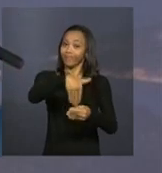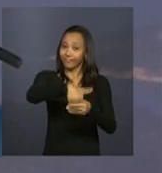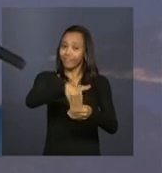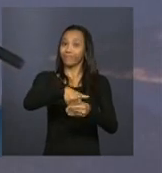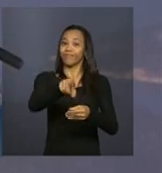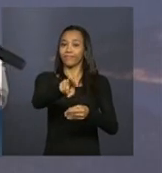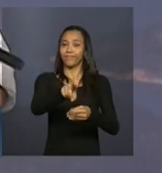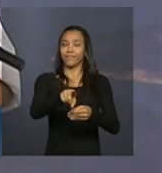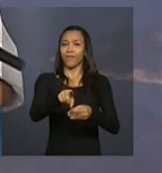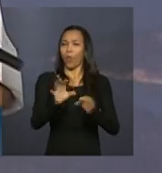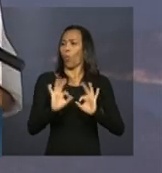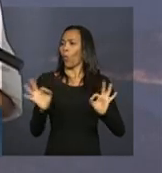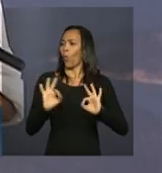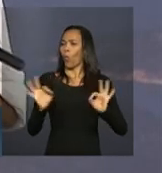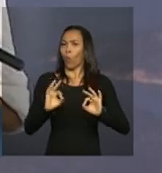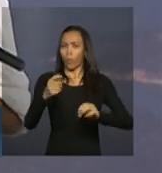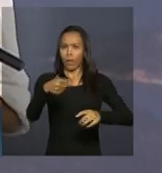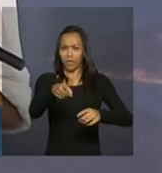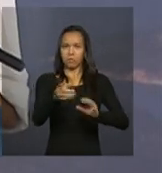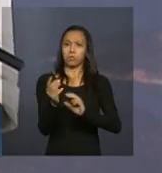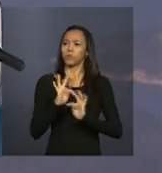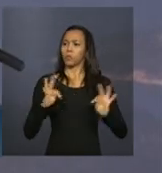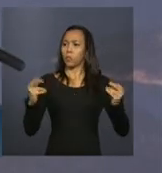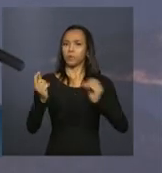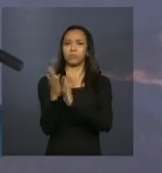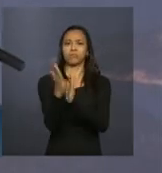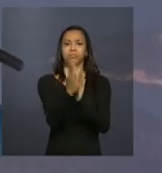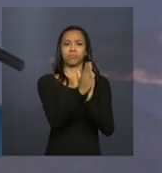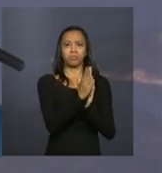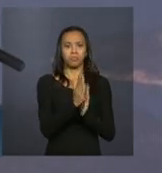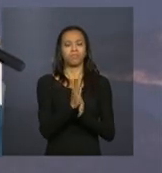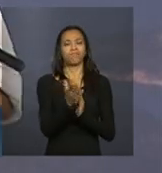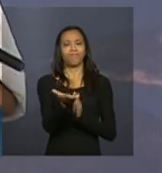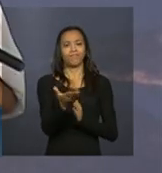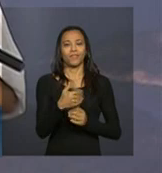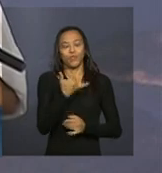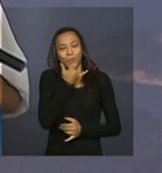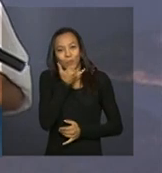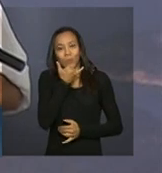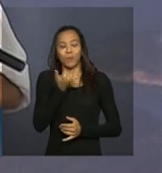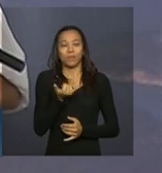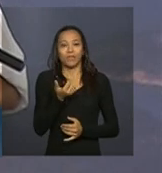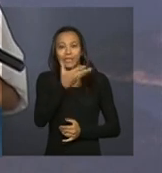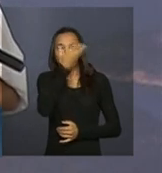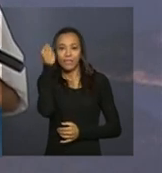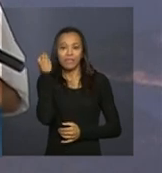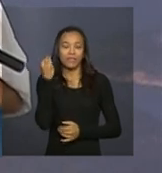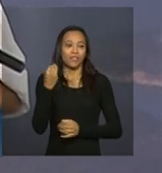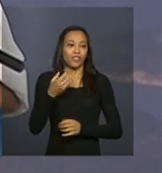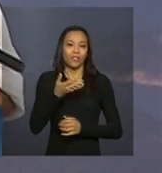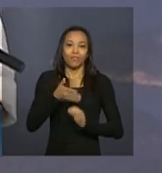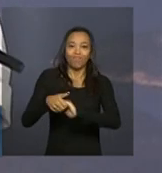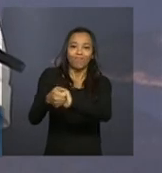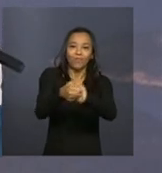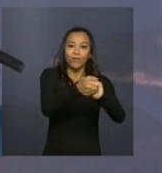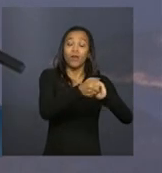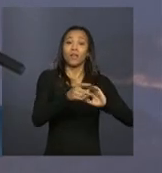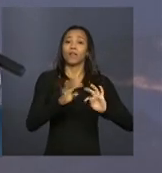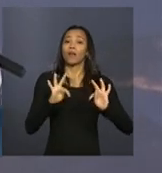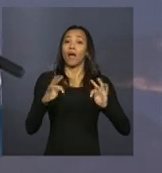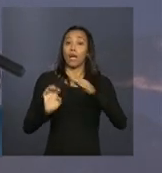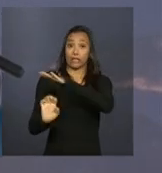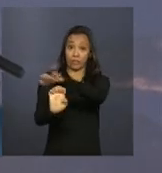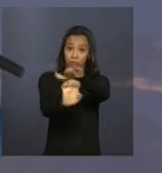Nenhum dos políticos recebeu tanto aplauso quanto Arraes. Mas, olha, enfim, me desculpe aqui se eu esqueci de cumprimentar alguém, cumprimentar aqui as empresas que